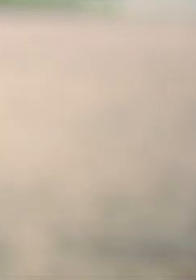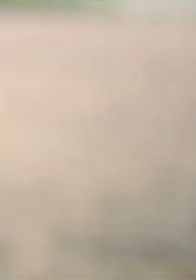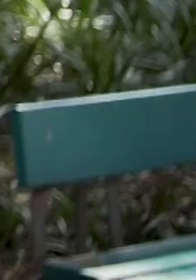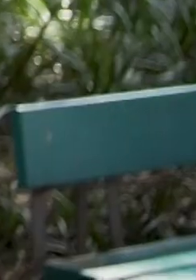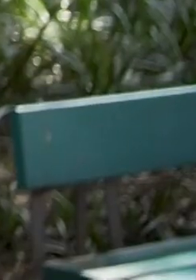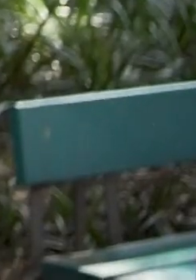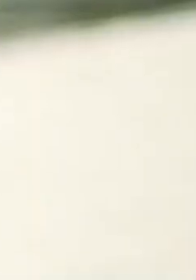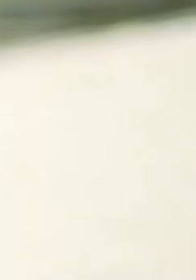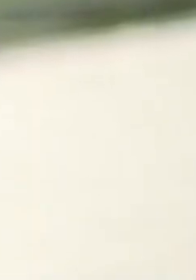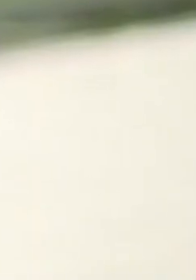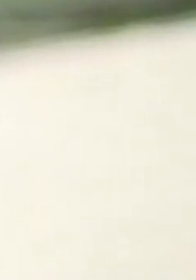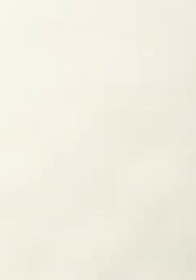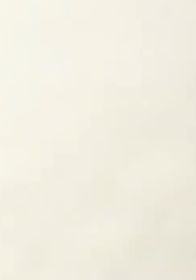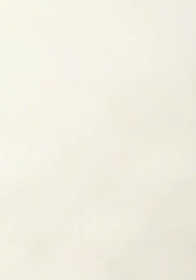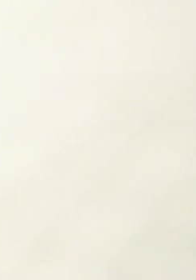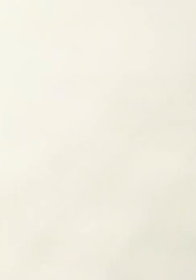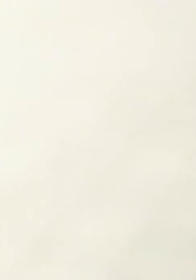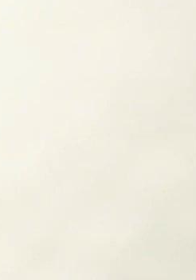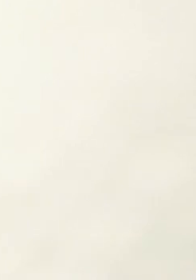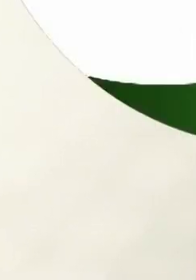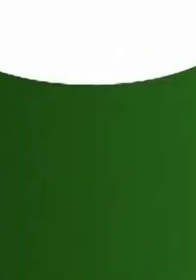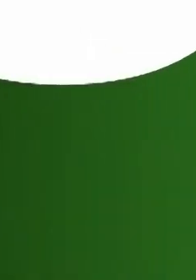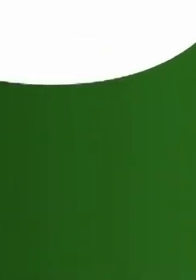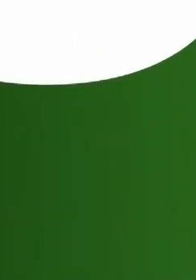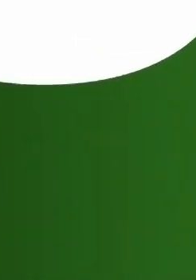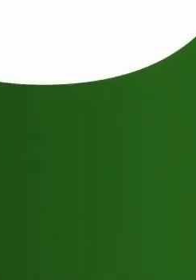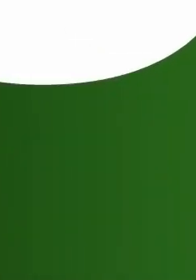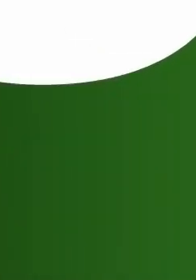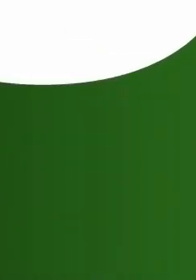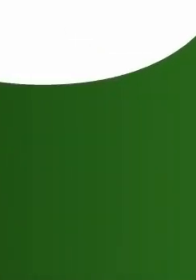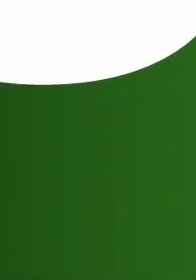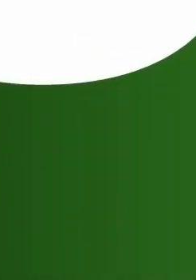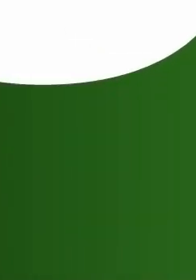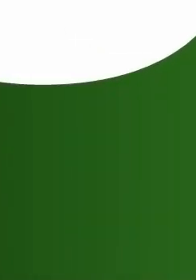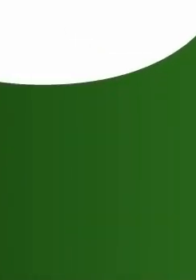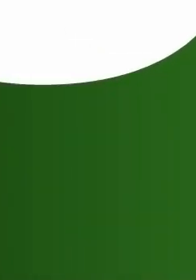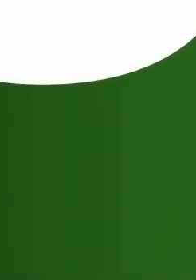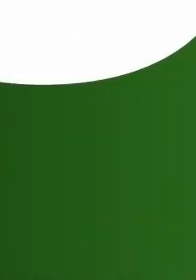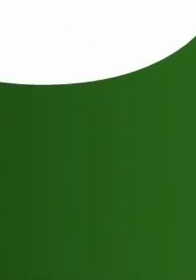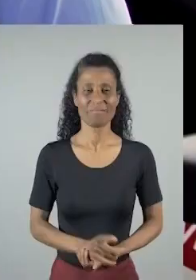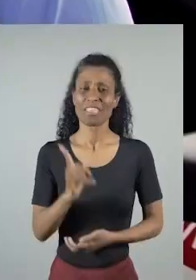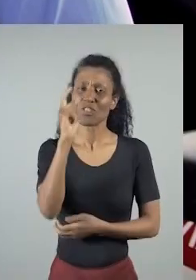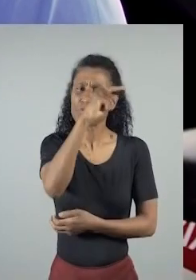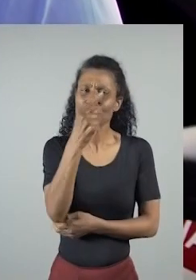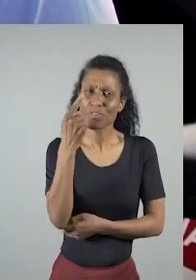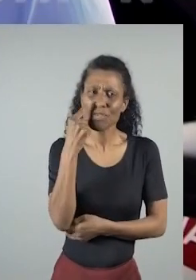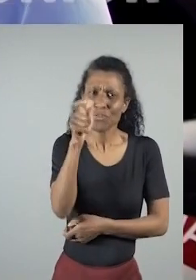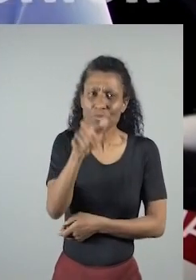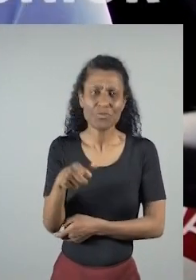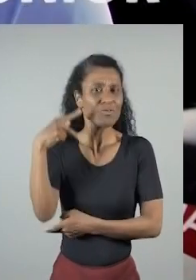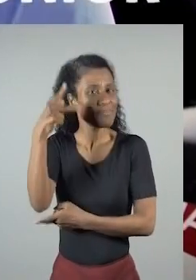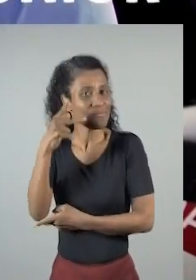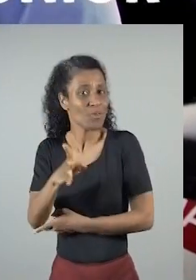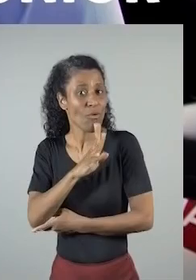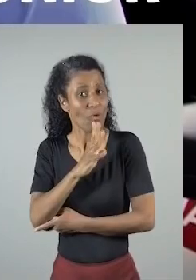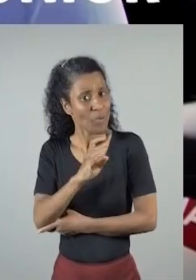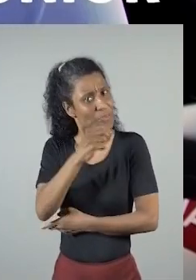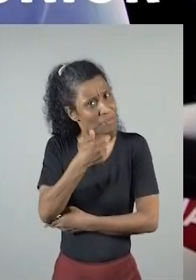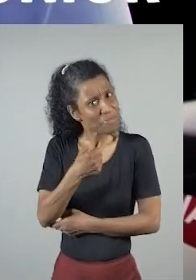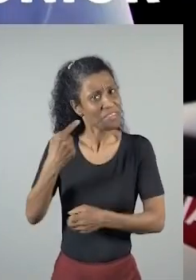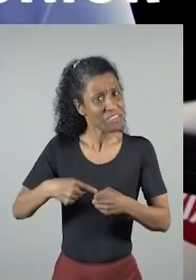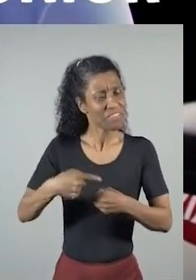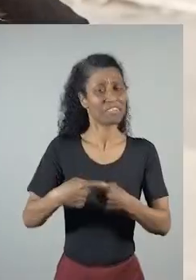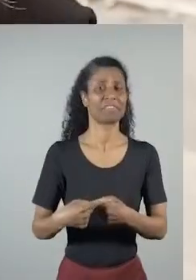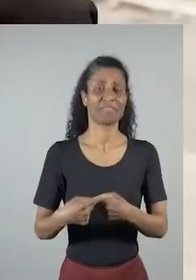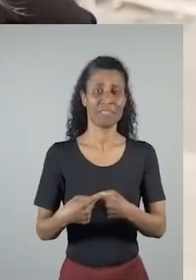do programa de quem está junto com Porto Alegre. É hora de Melo 15. Dificilmente a vê um político que conhece tão